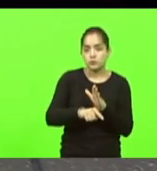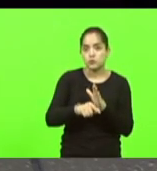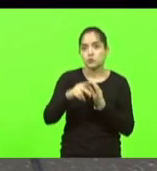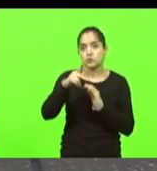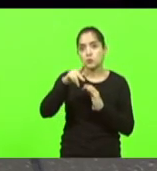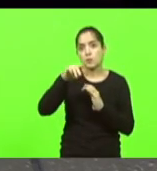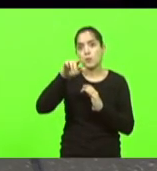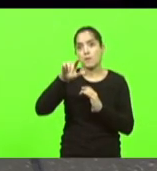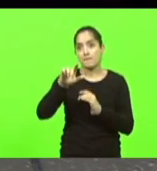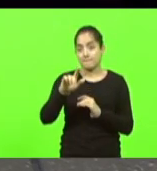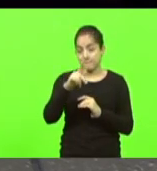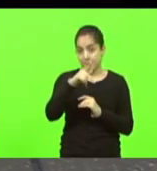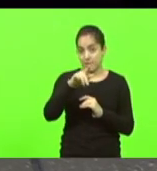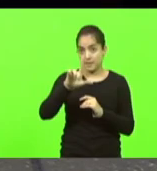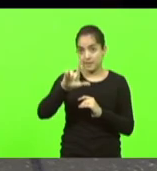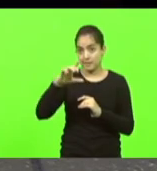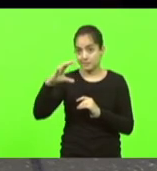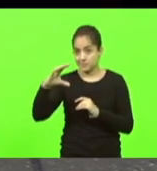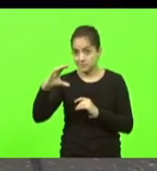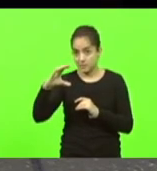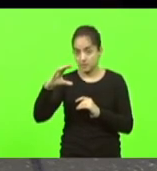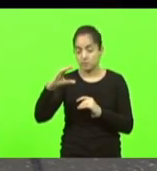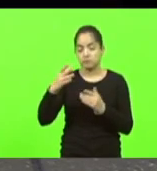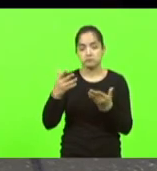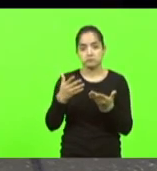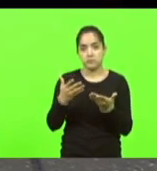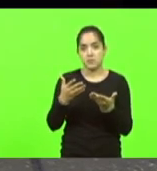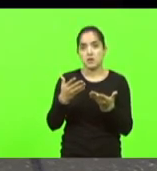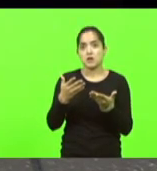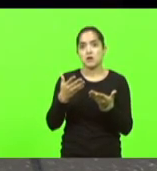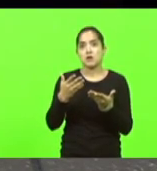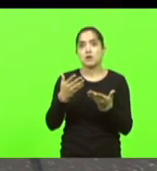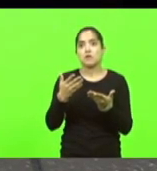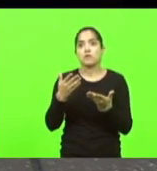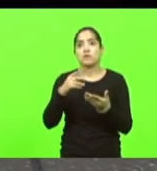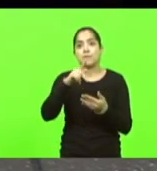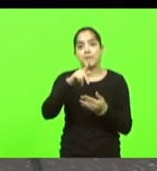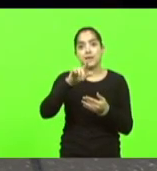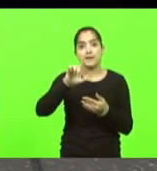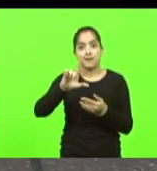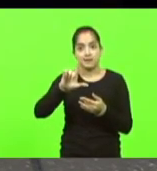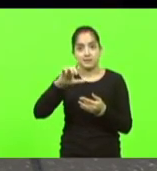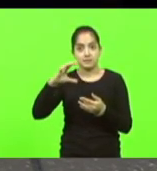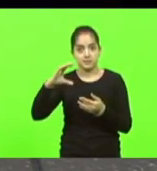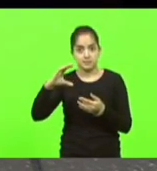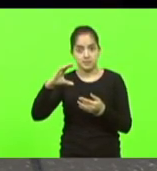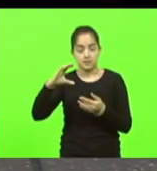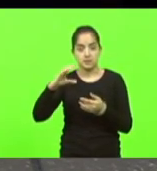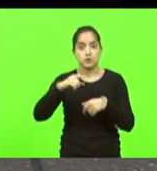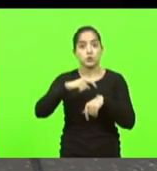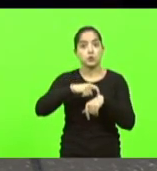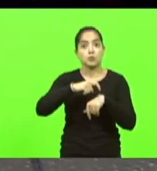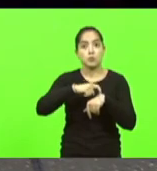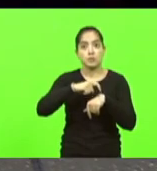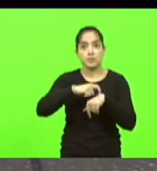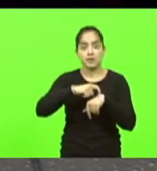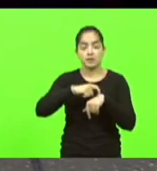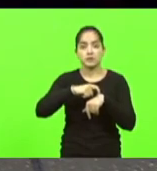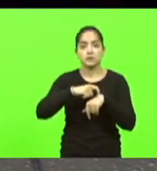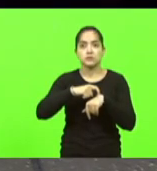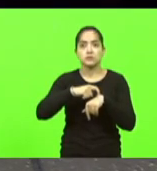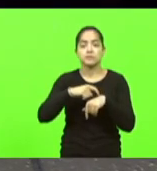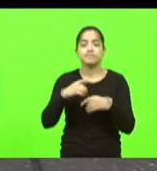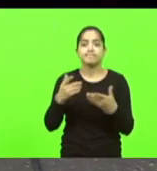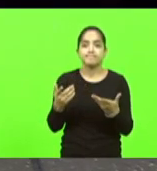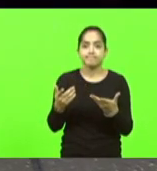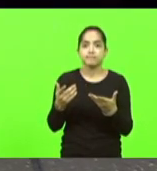PLC farei a manifestação sobre o PLC no momento em que